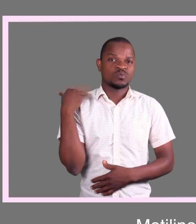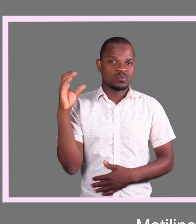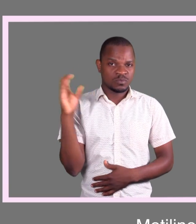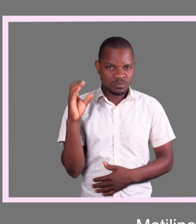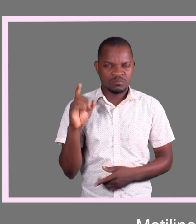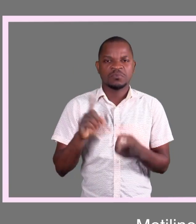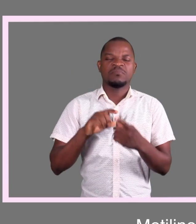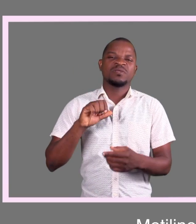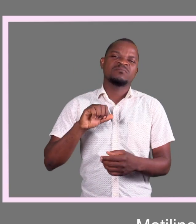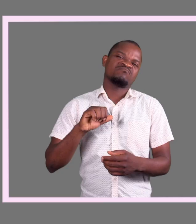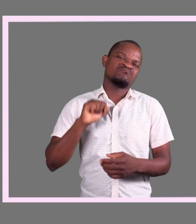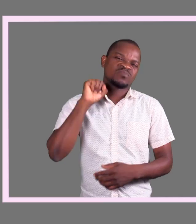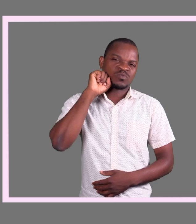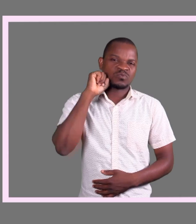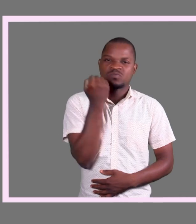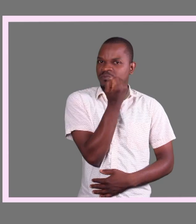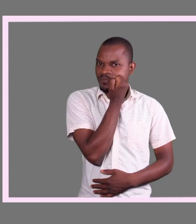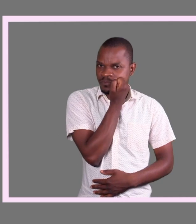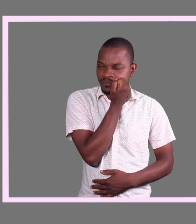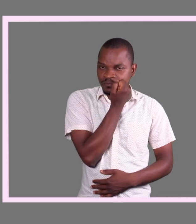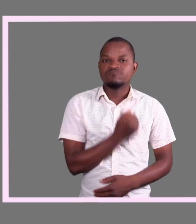e os seus sobrinhos.